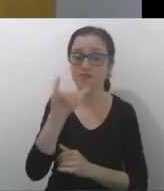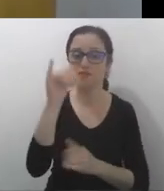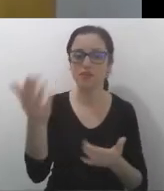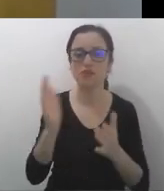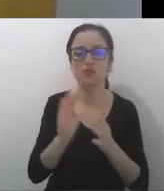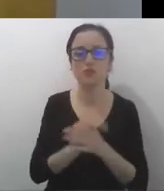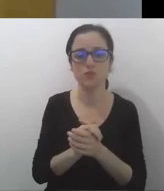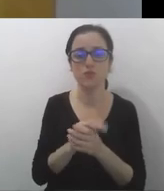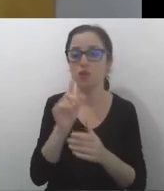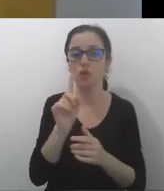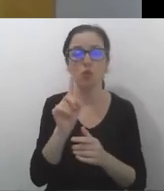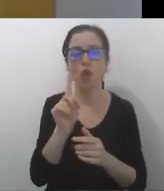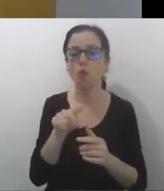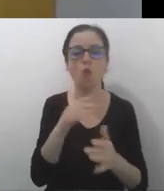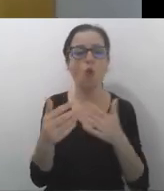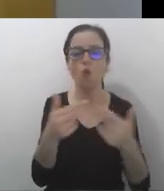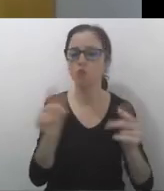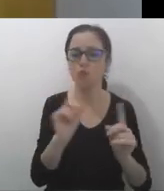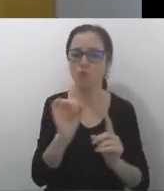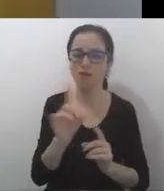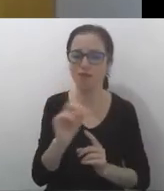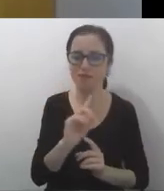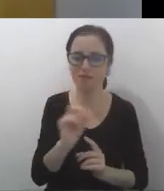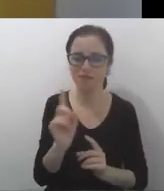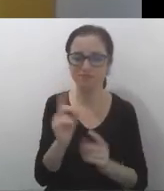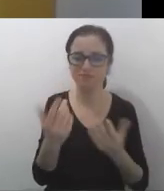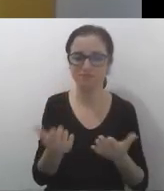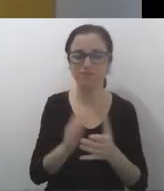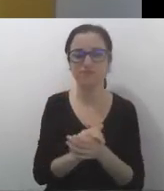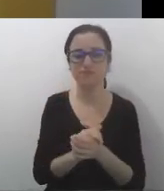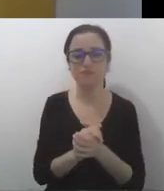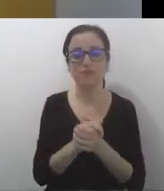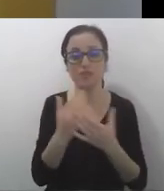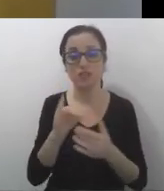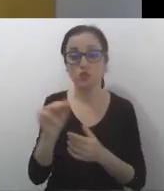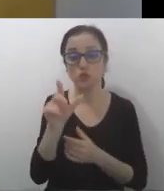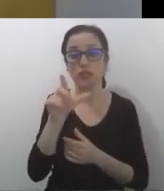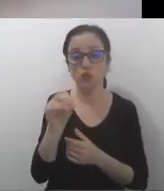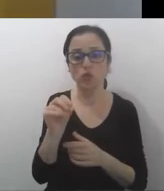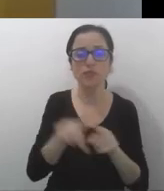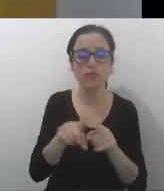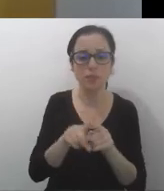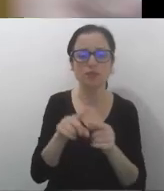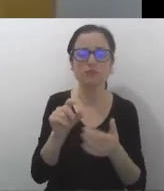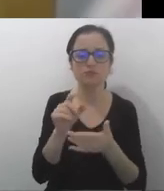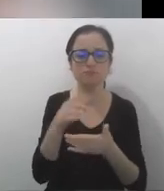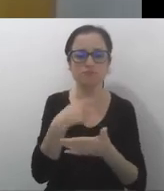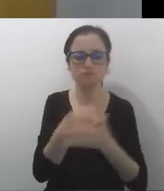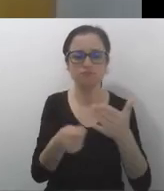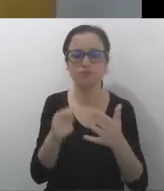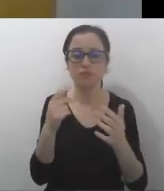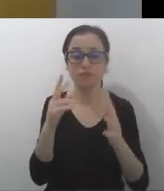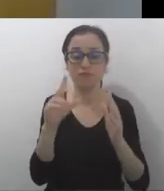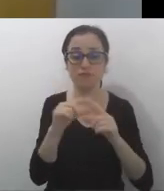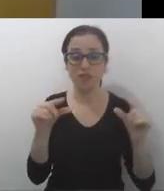o Júlio Katinsky, inclusive, ele termina aquele texto famoso dele, que foi publicado no Walter Zanini, que está publicado nesse